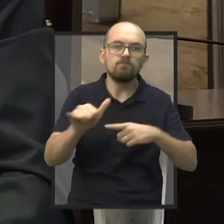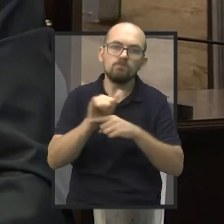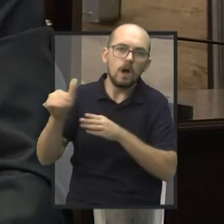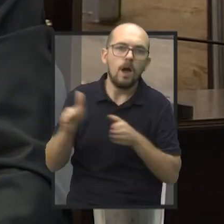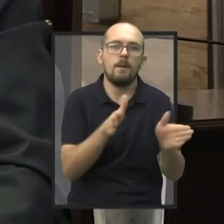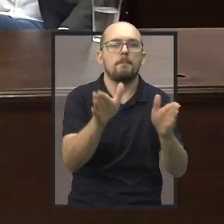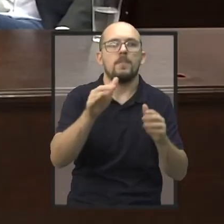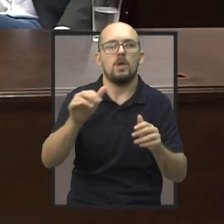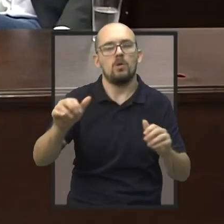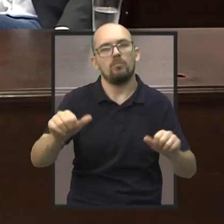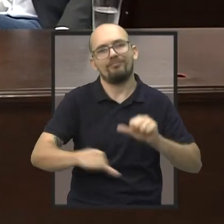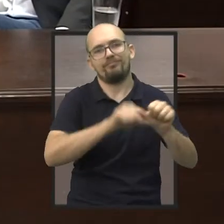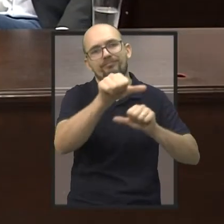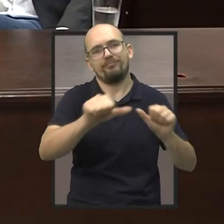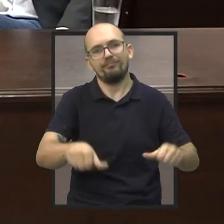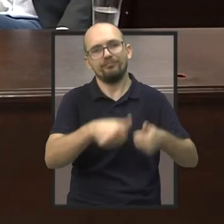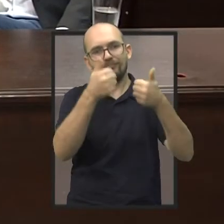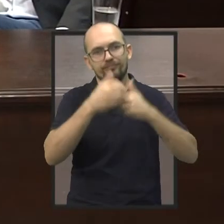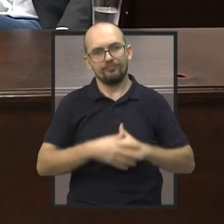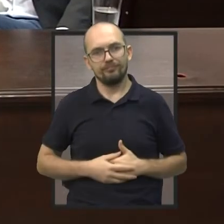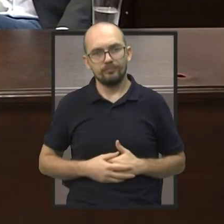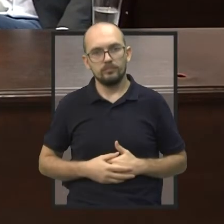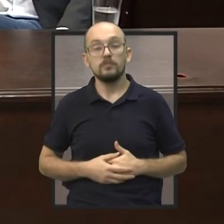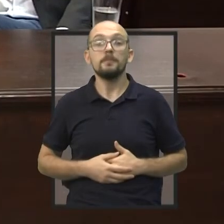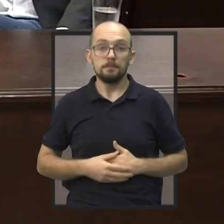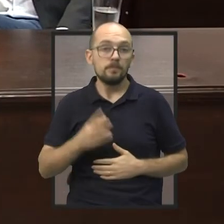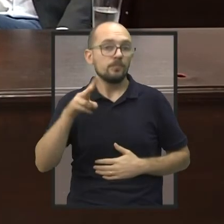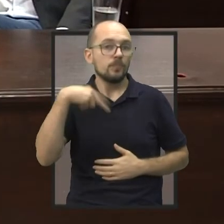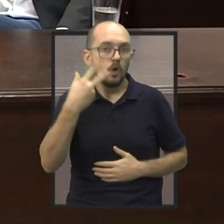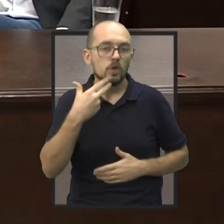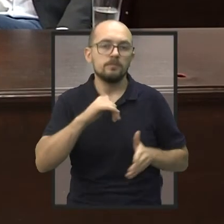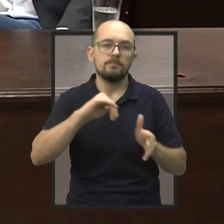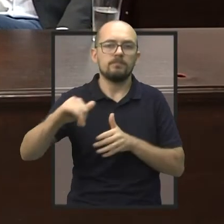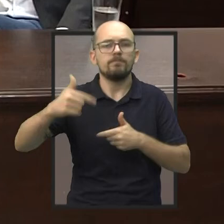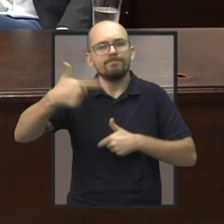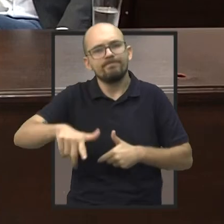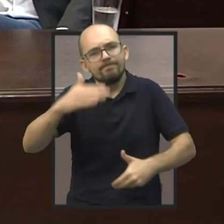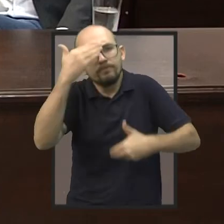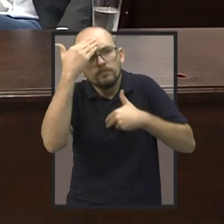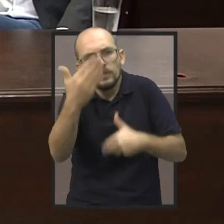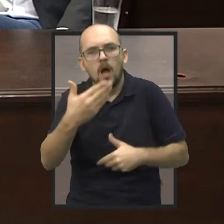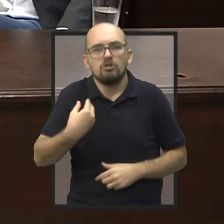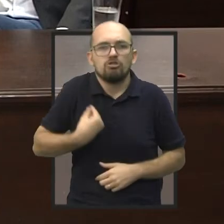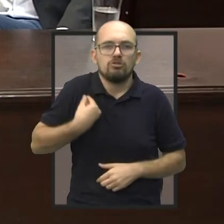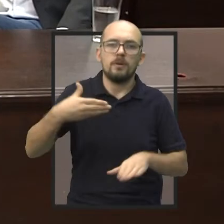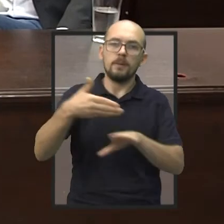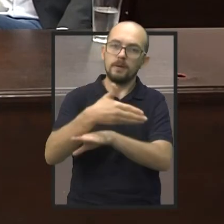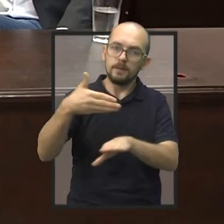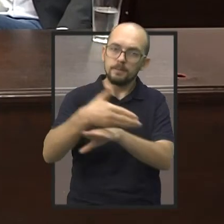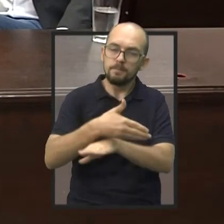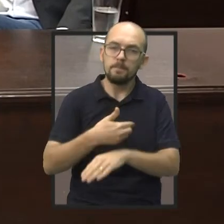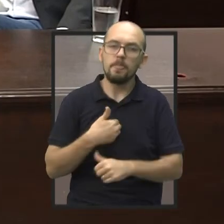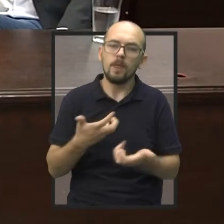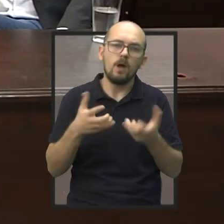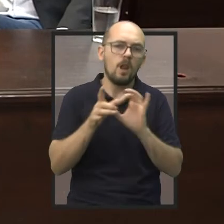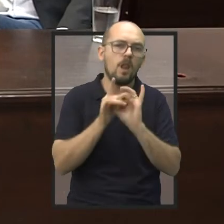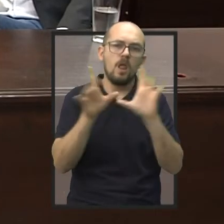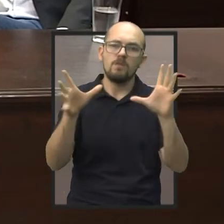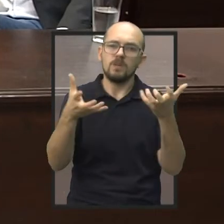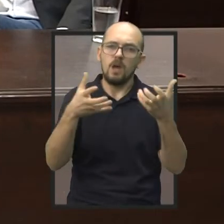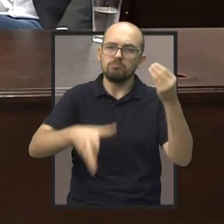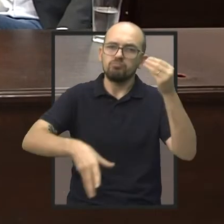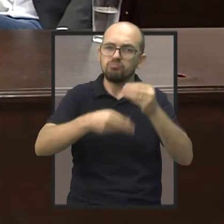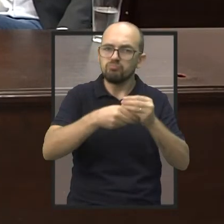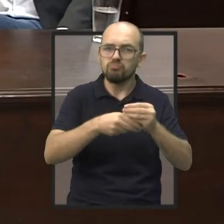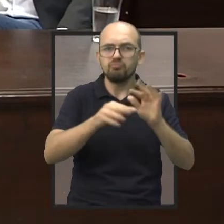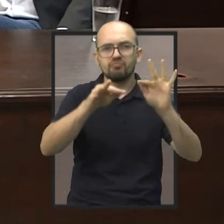gente sair dessa. Vereador, eu quero mais uma vez agradecer a sua participação, muito obrigado por ter vindo e deixar espaço então agora